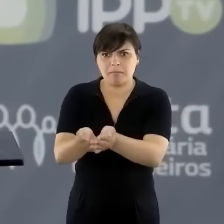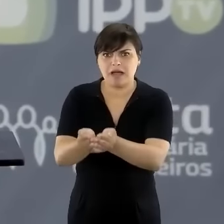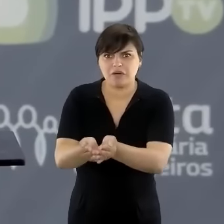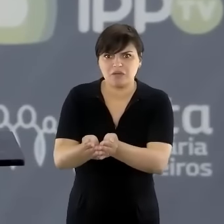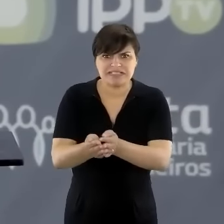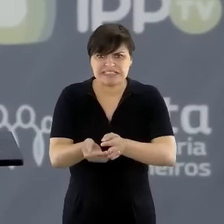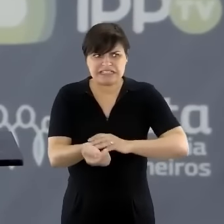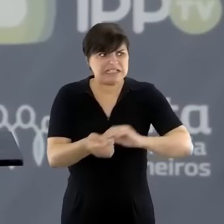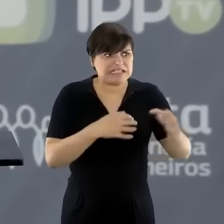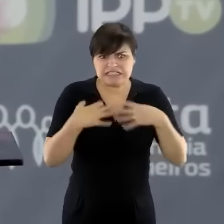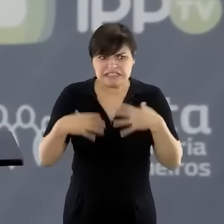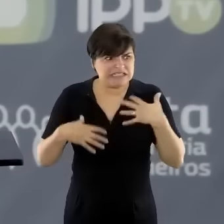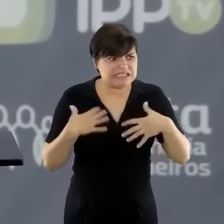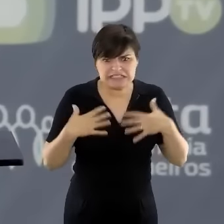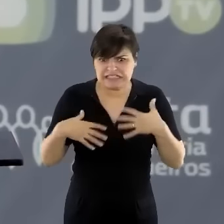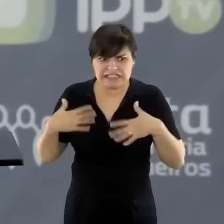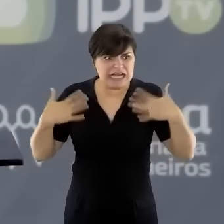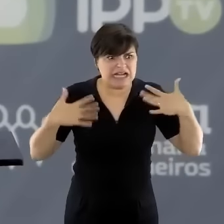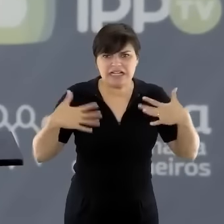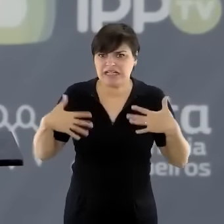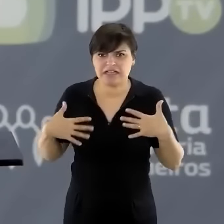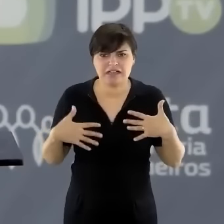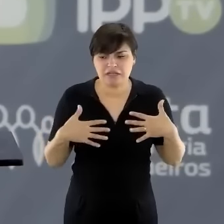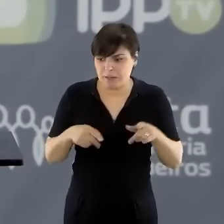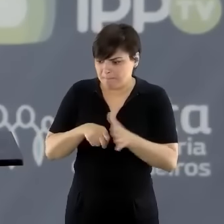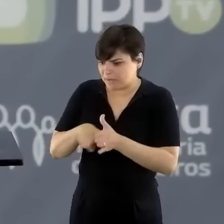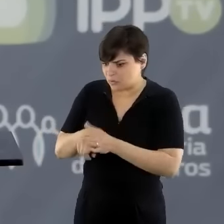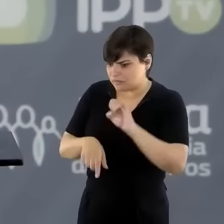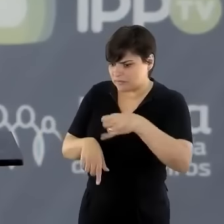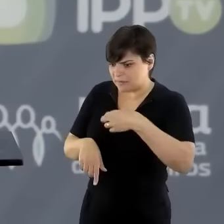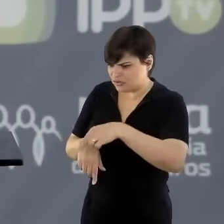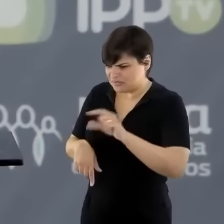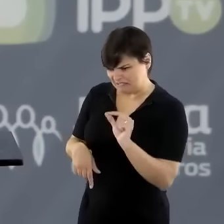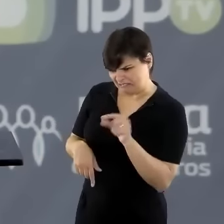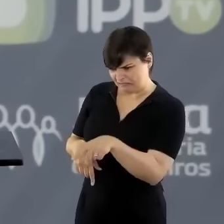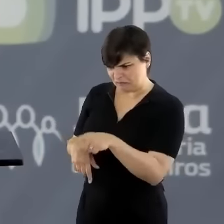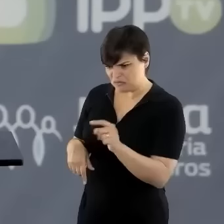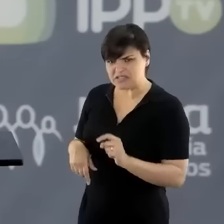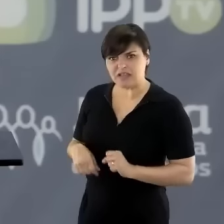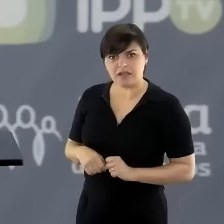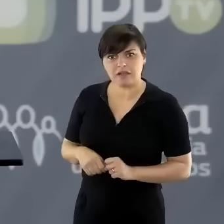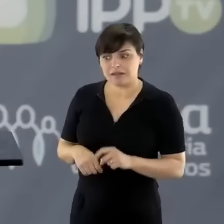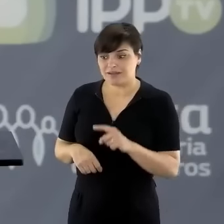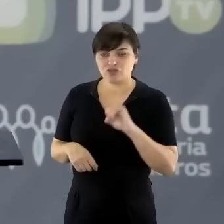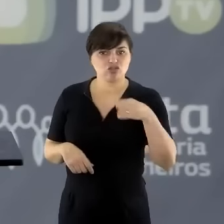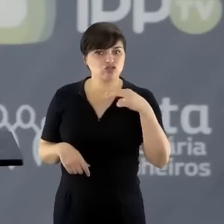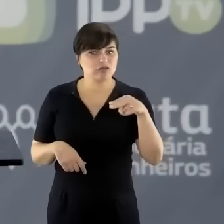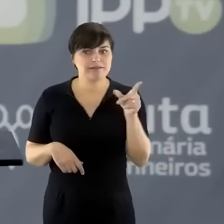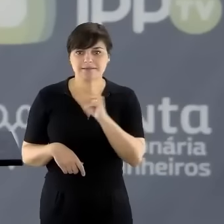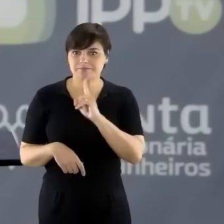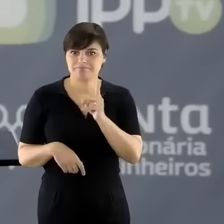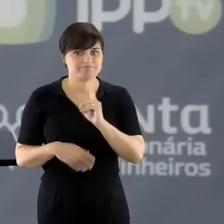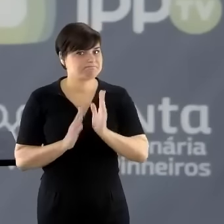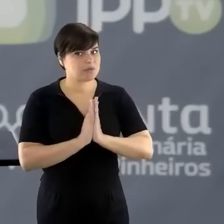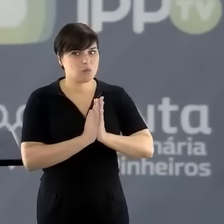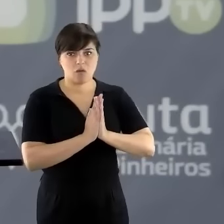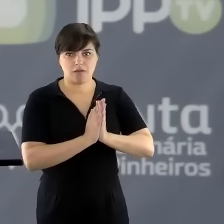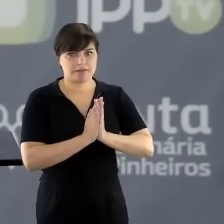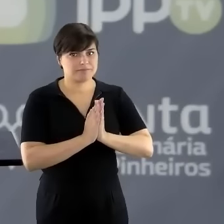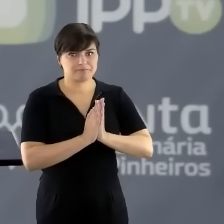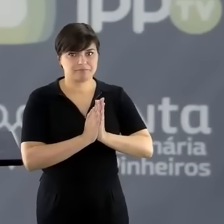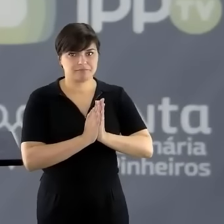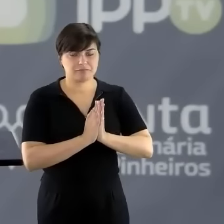Deus quem é você de onde você veio o que que você faz na vida ele não ora lá no ventre do